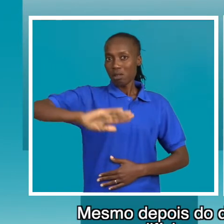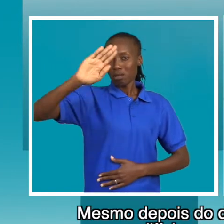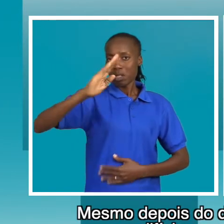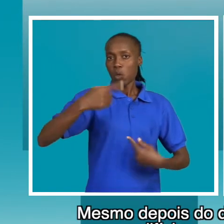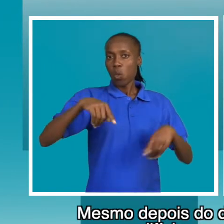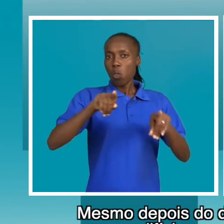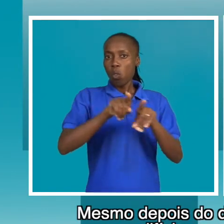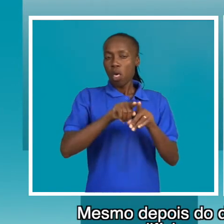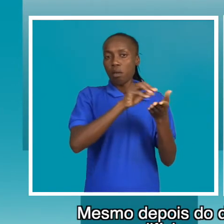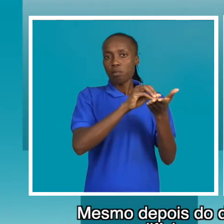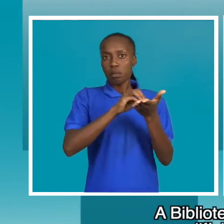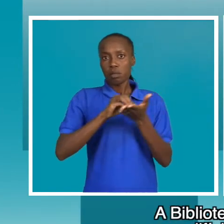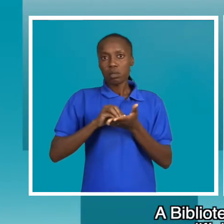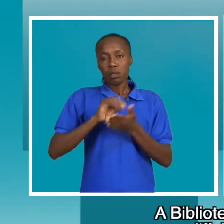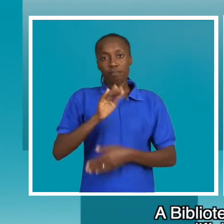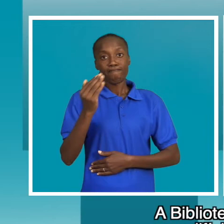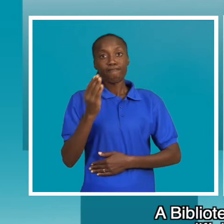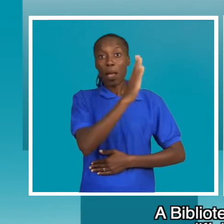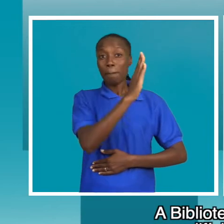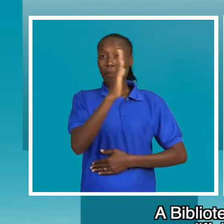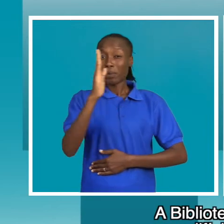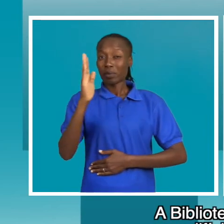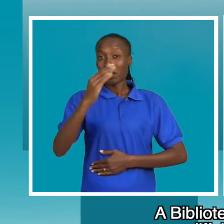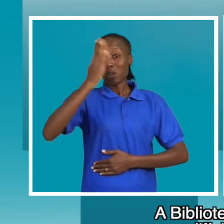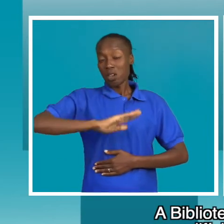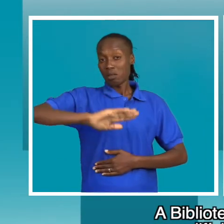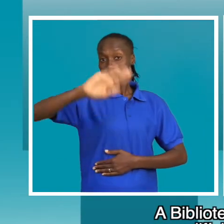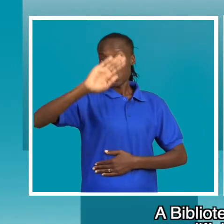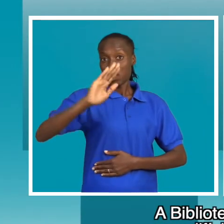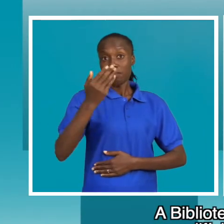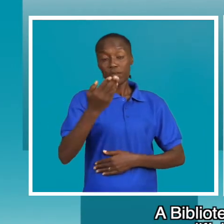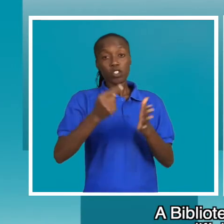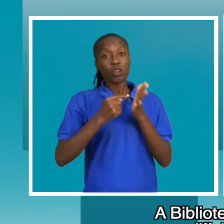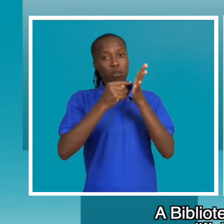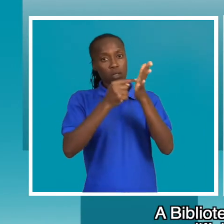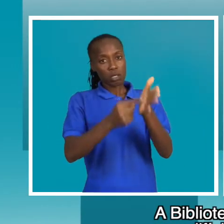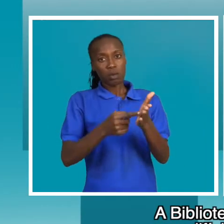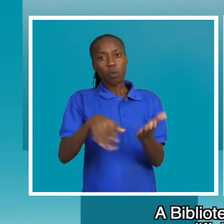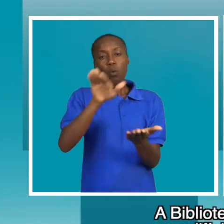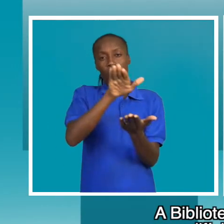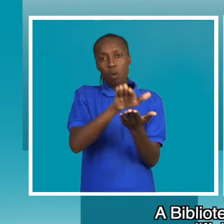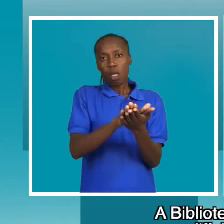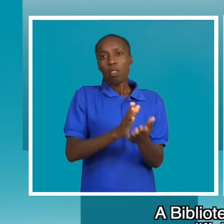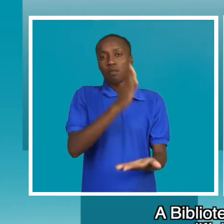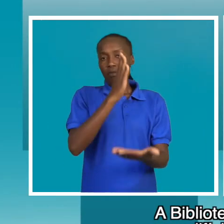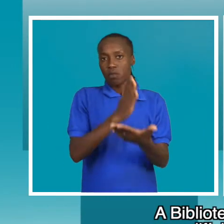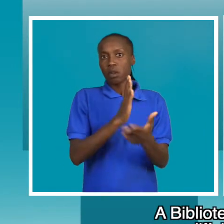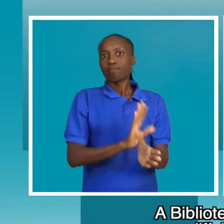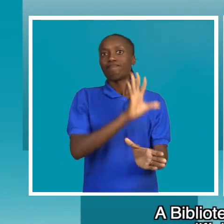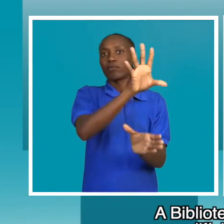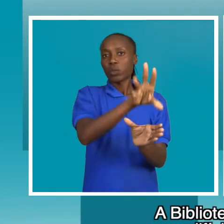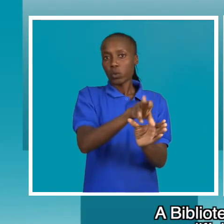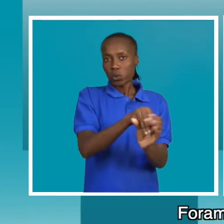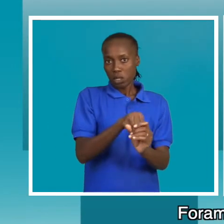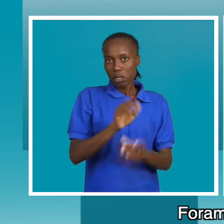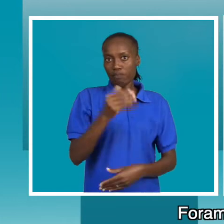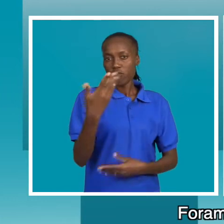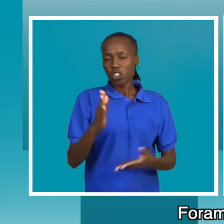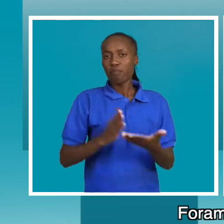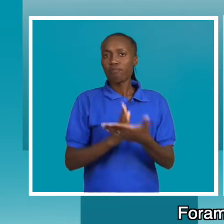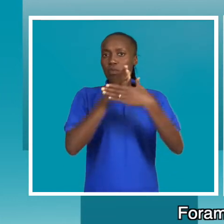que tornaram acessíveis. A Biblioteca Nacional é um exemplo de um edifício verdadeiramente inclusivo.